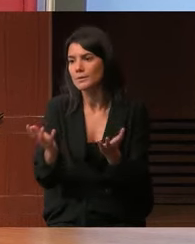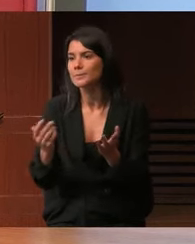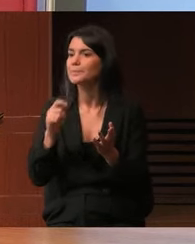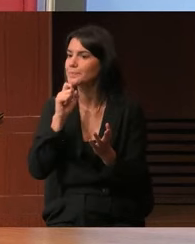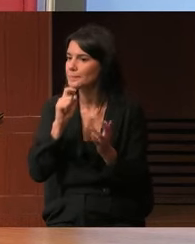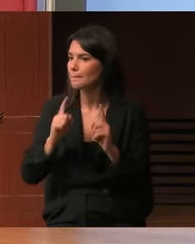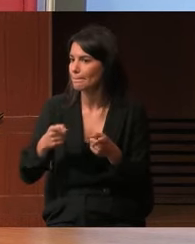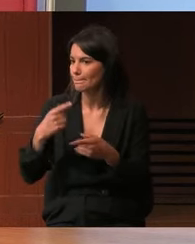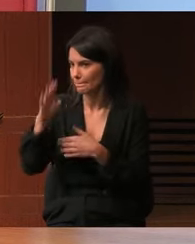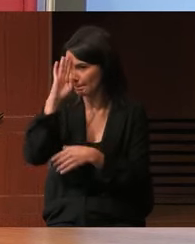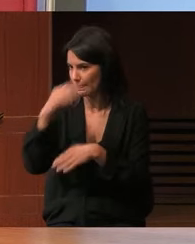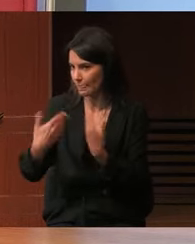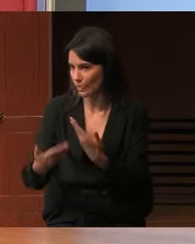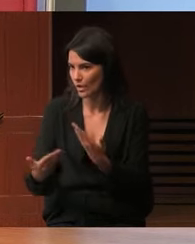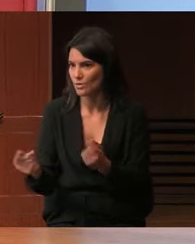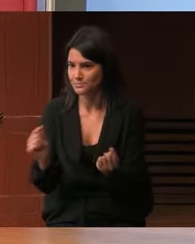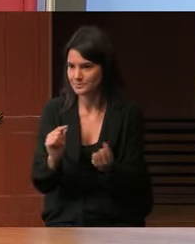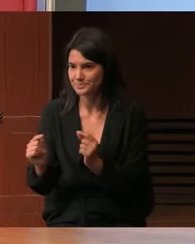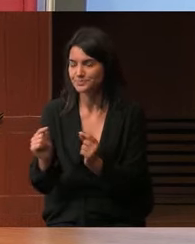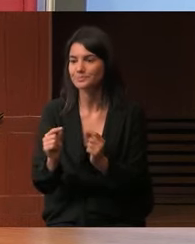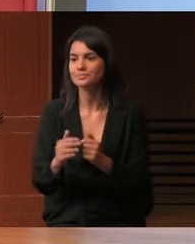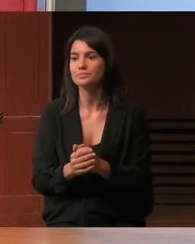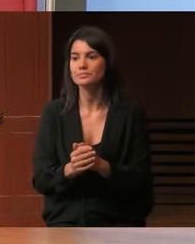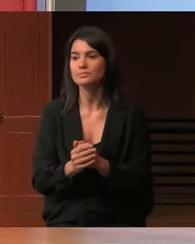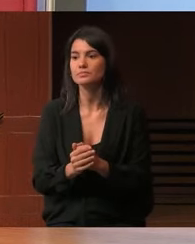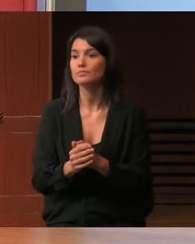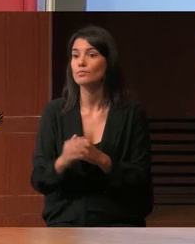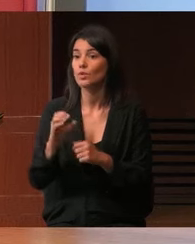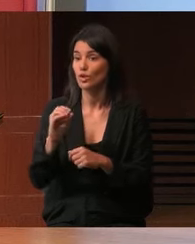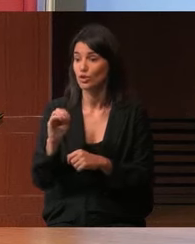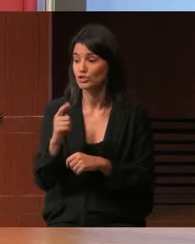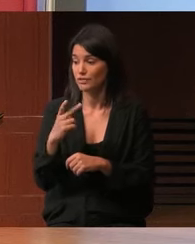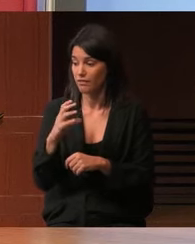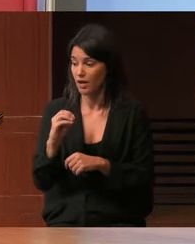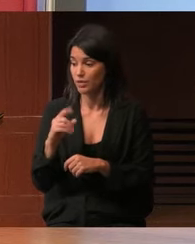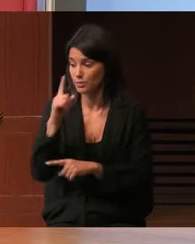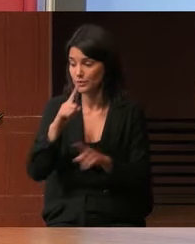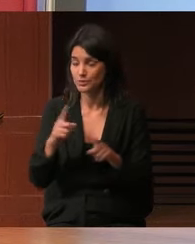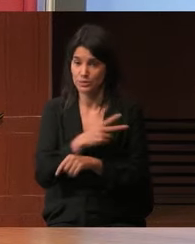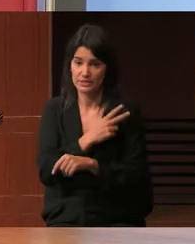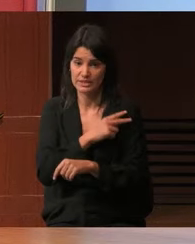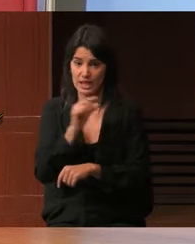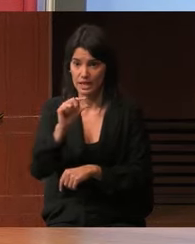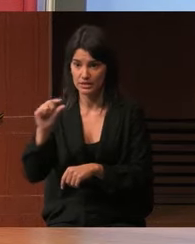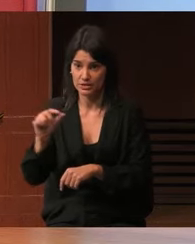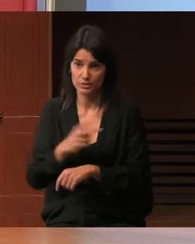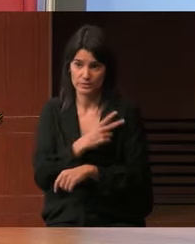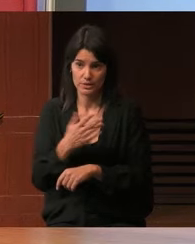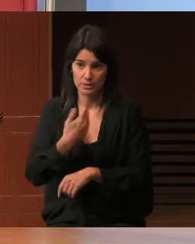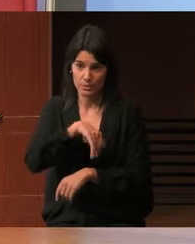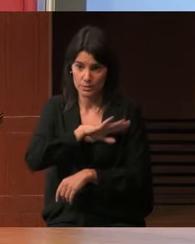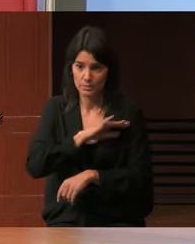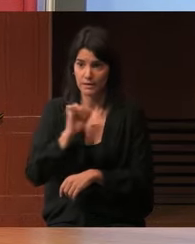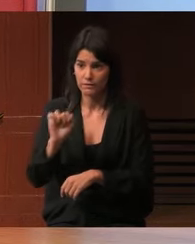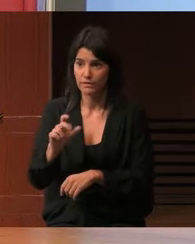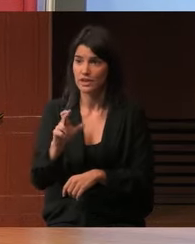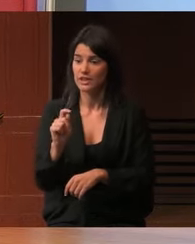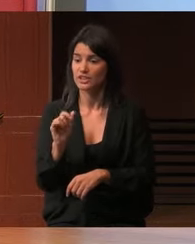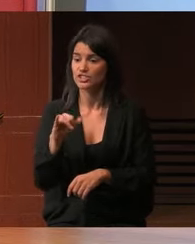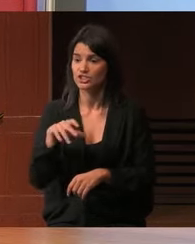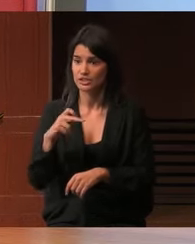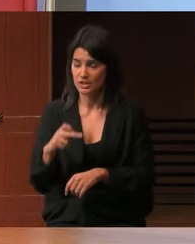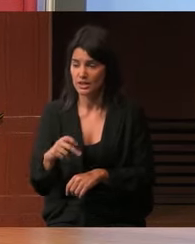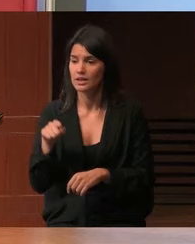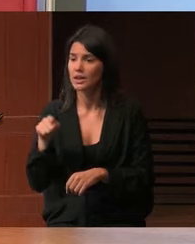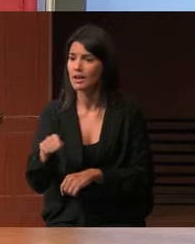podemos começar já a conversa. Osvaldo Silvestre é professor na Faculdade de Letras da Universidade de Coimbra, Regina Duarte,